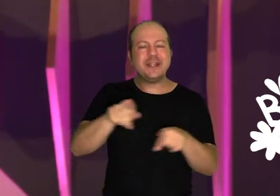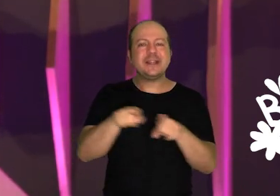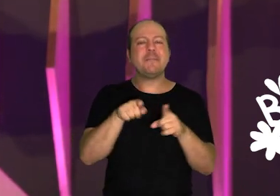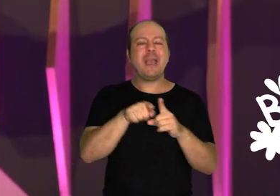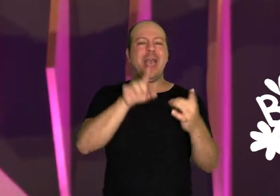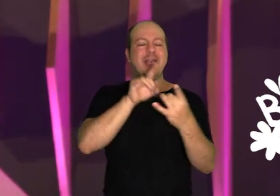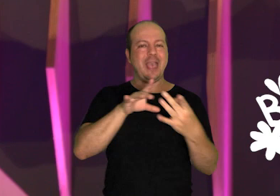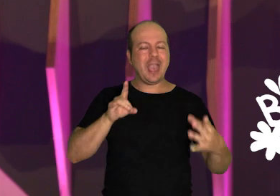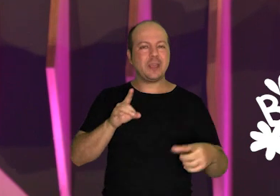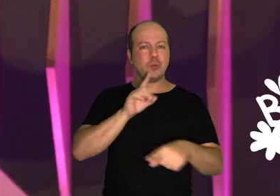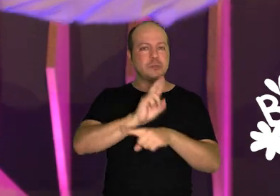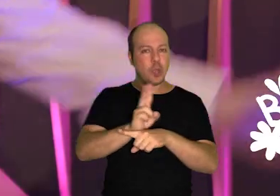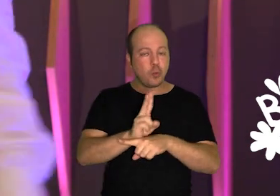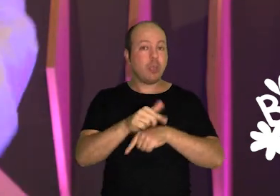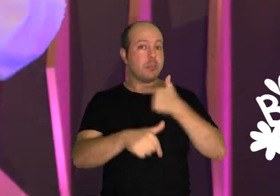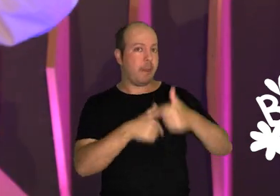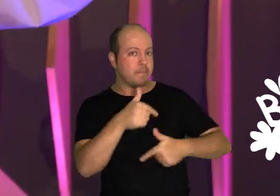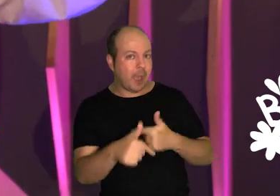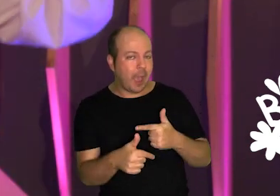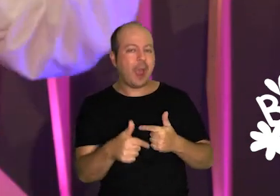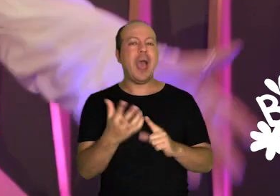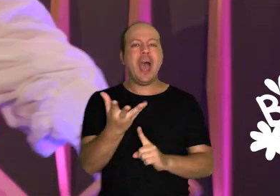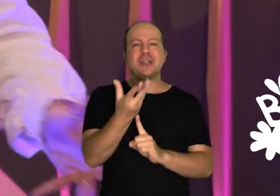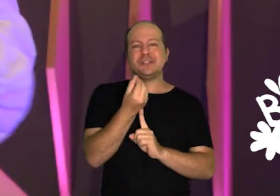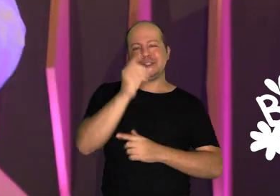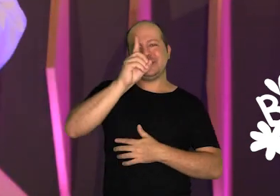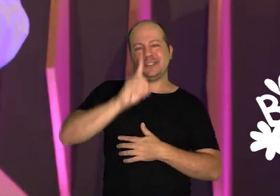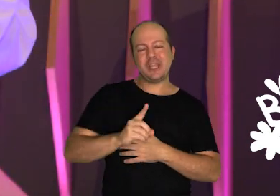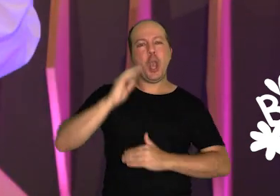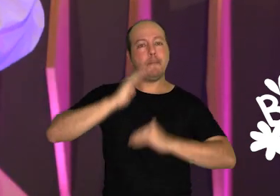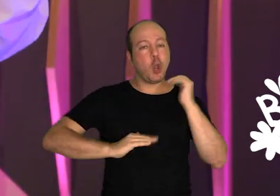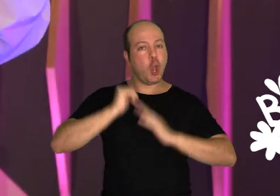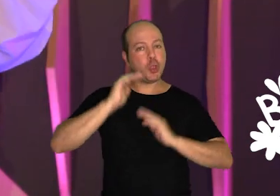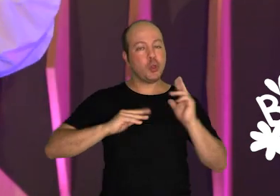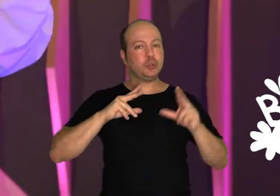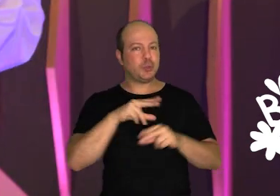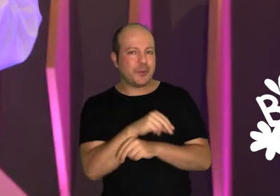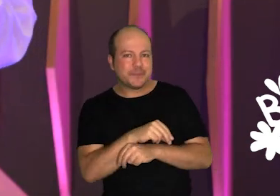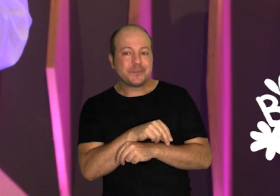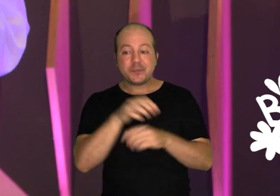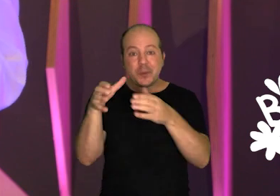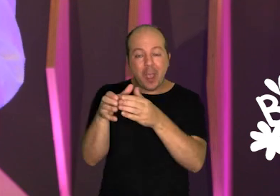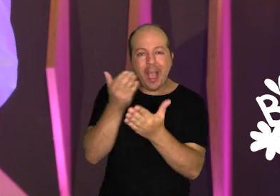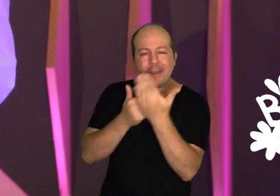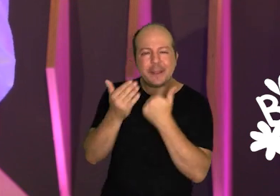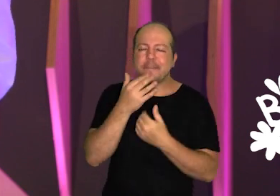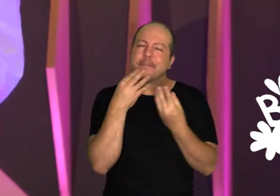técnico de segurança do trabalho, direção artística, produtores, pessoal da